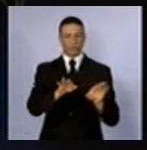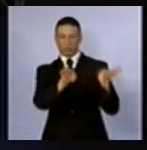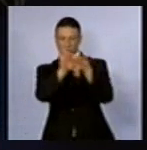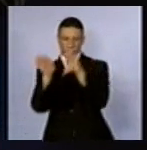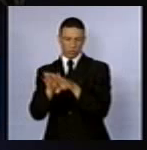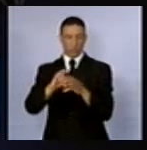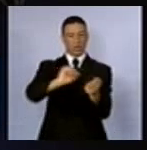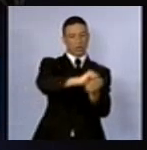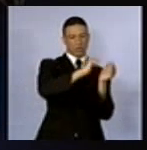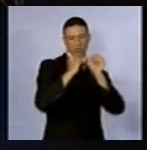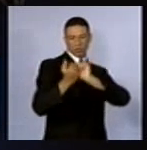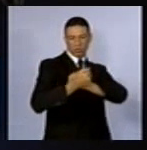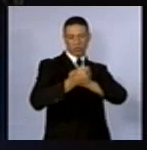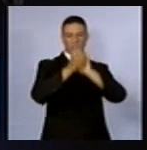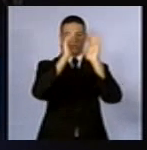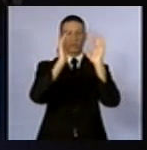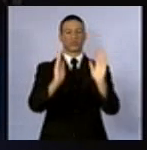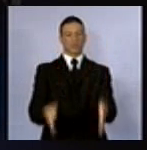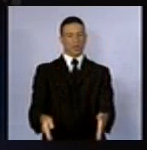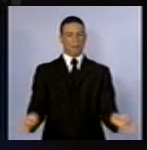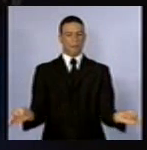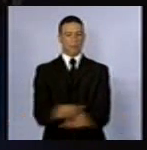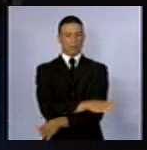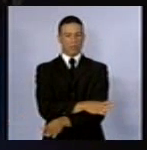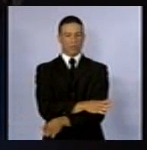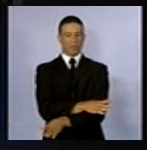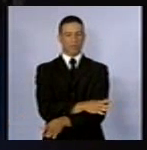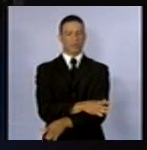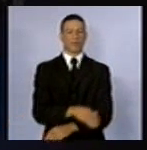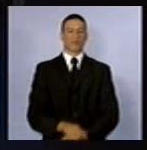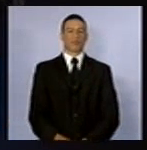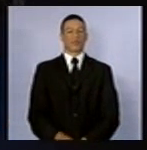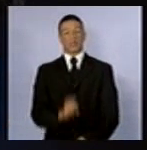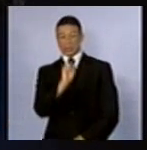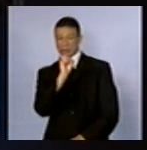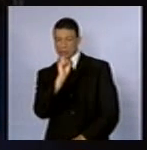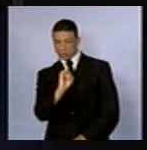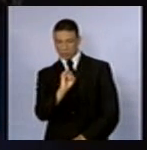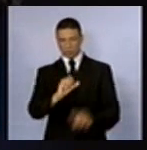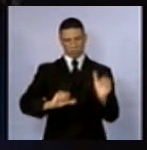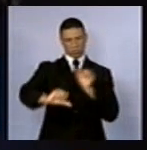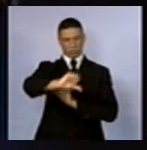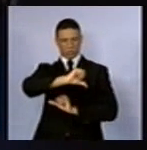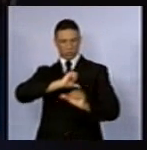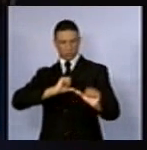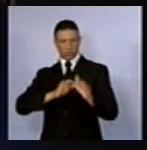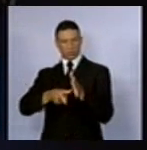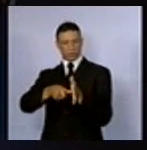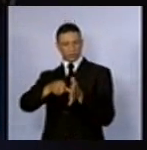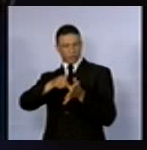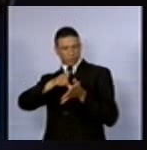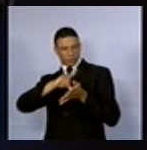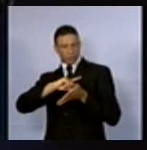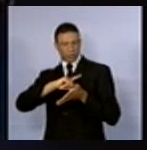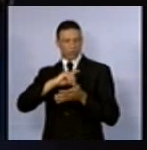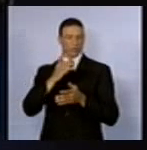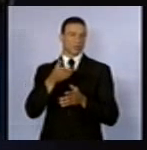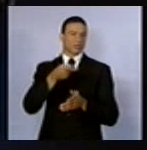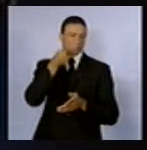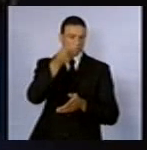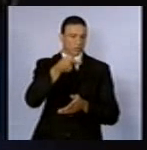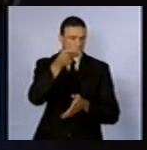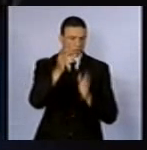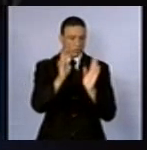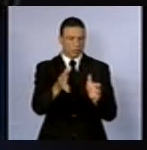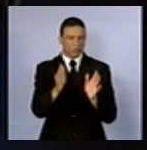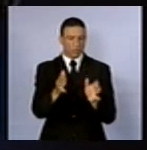foram adequadas E se a gente fizesse alteração como o o o eu falei que o